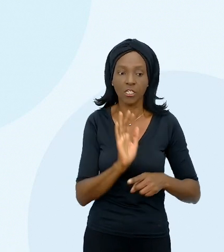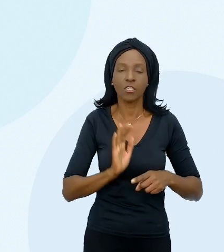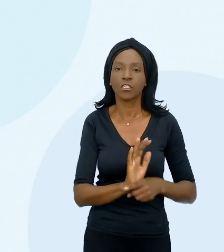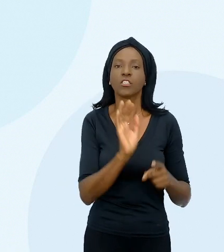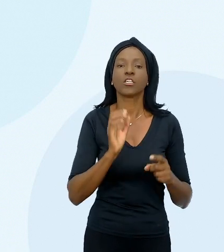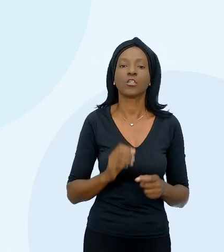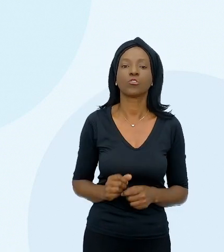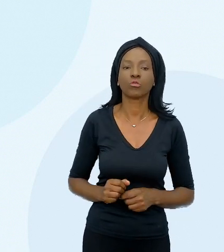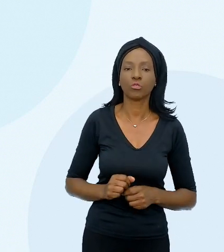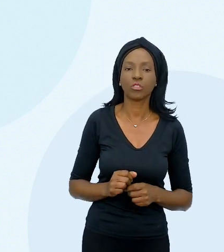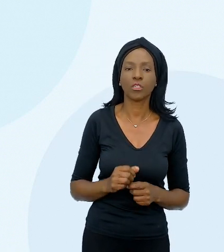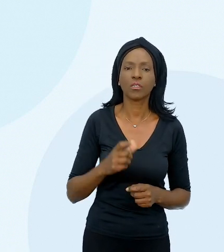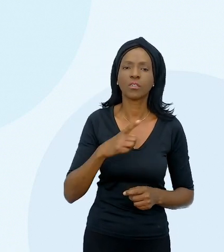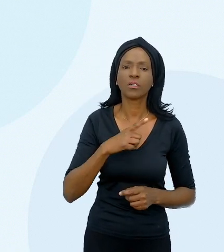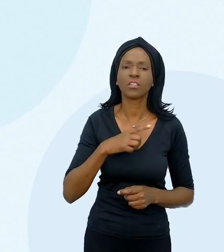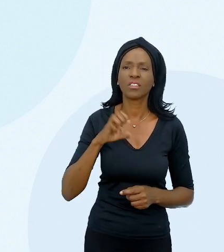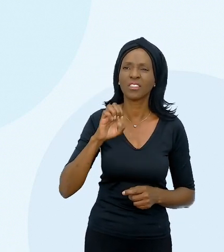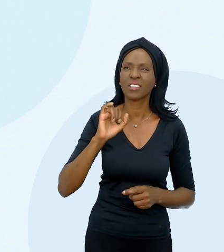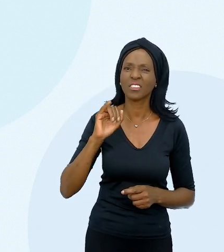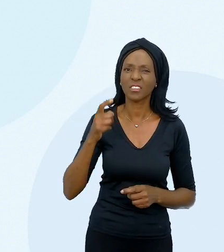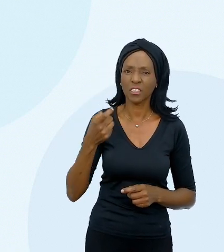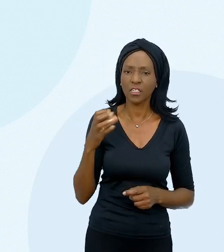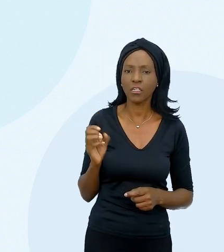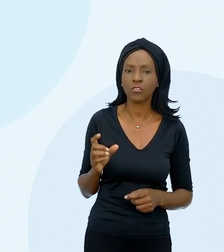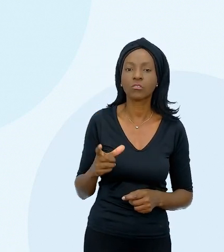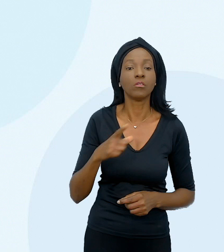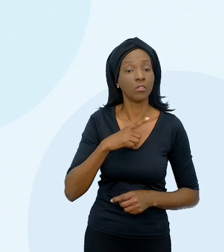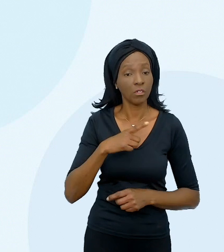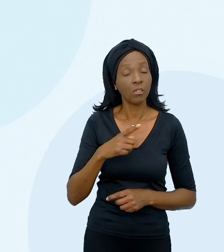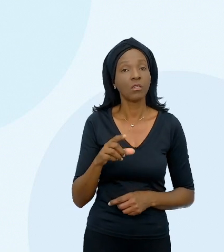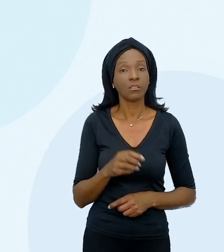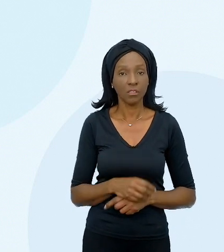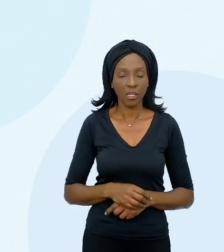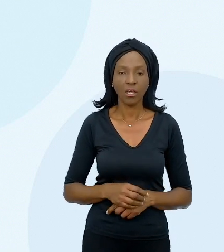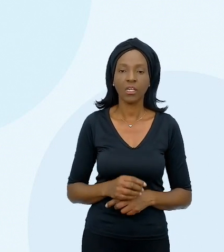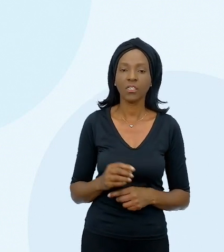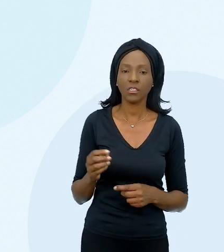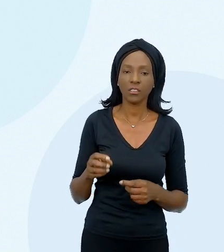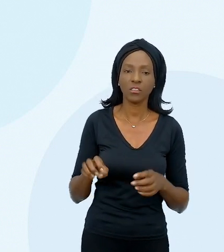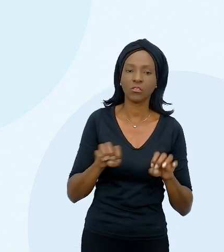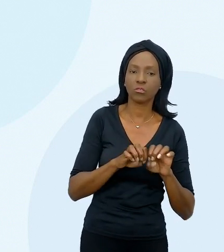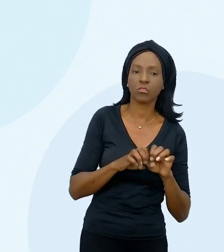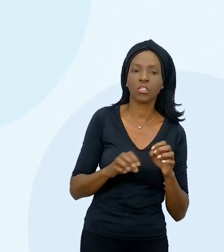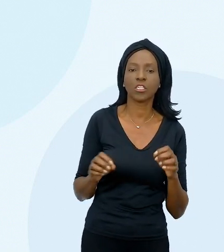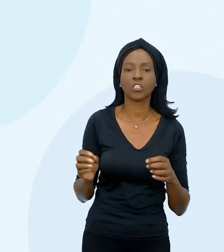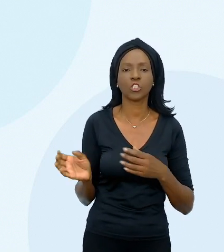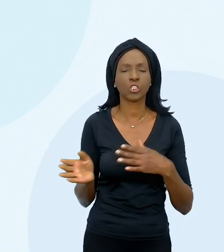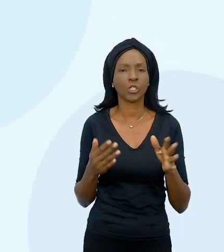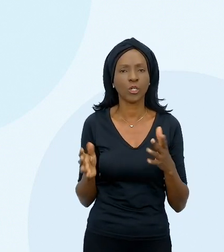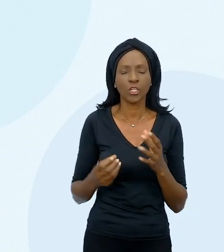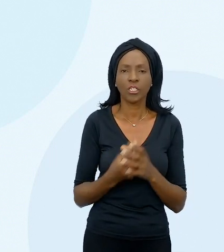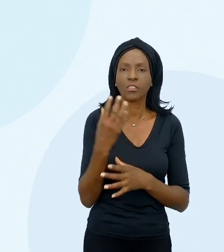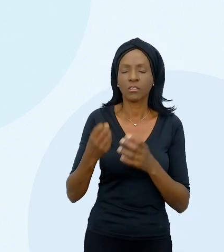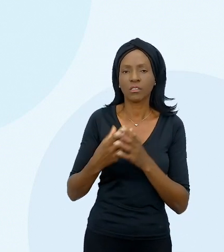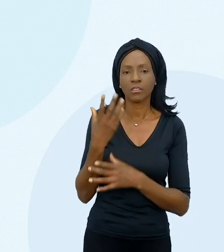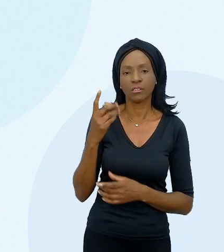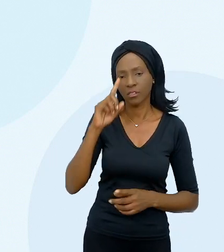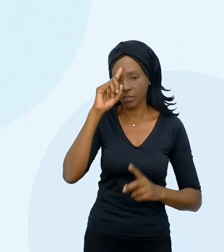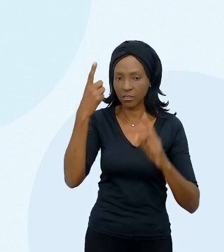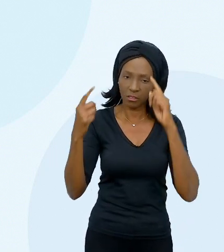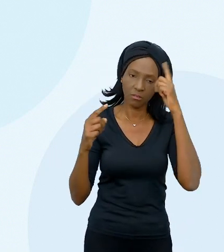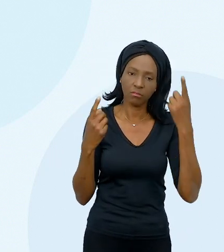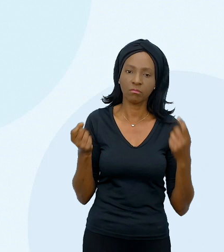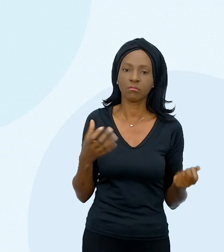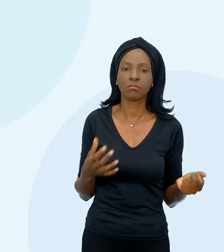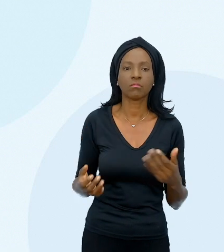criativos. Temos eixo assim? Temos um eixo estruturante, né? Processos criativos. Exatamente. Também proporciona